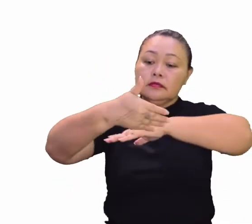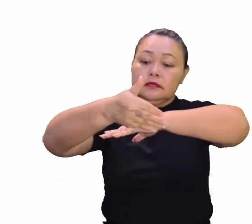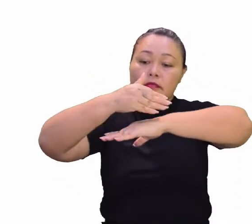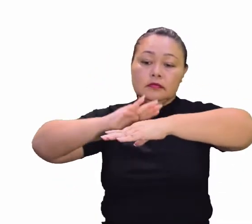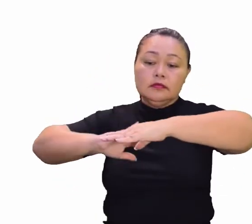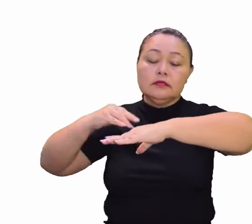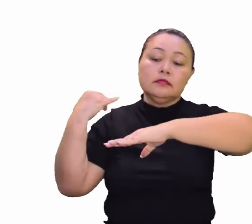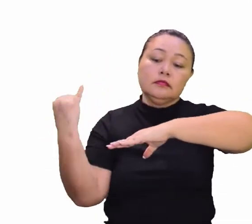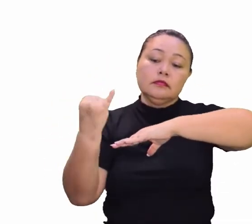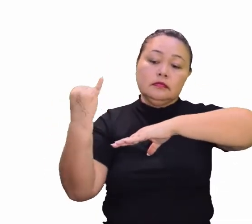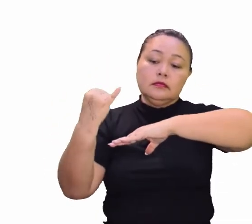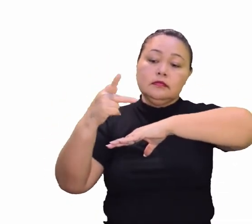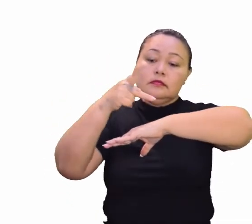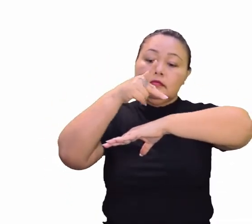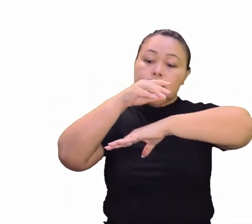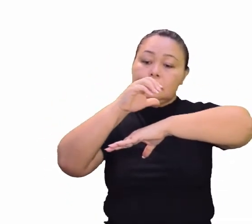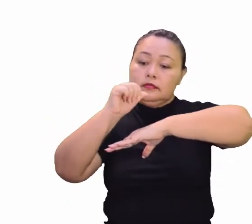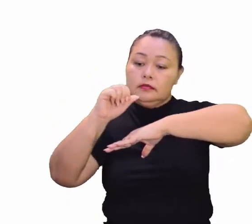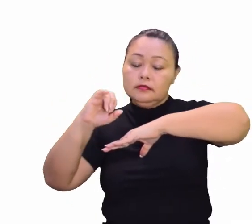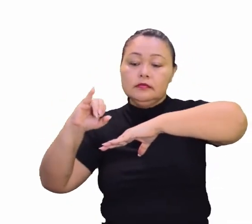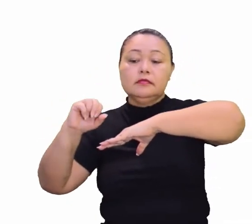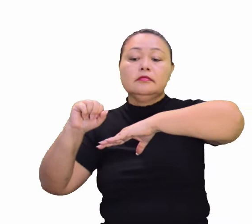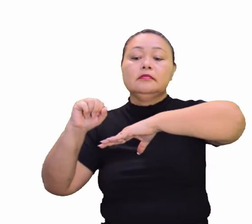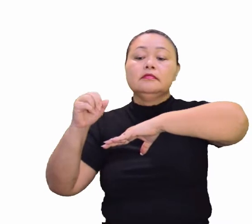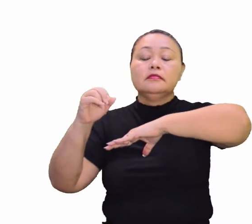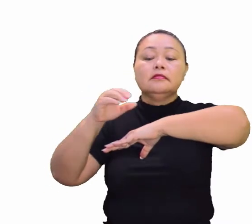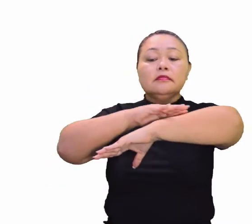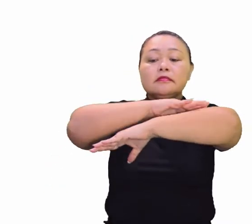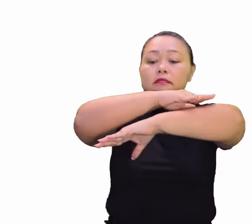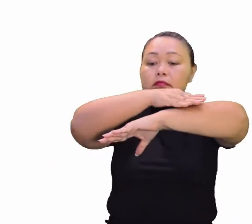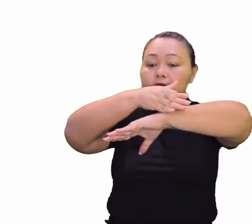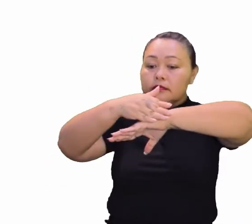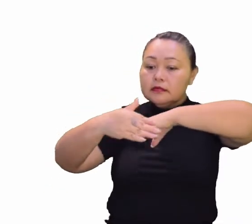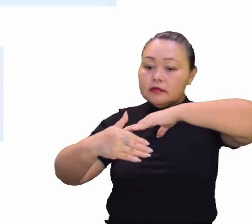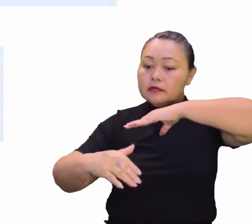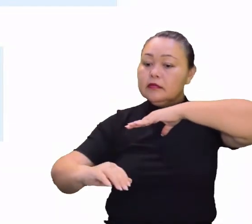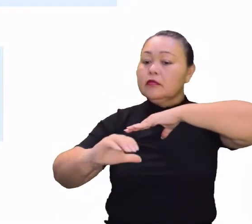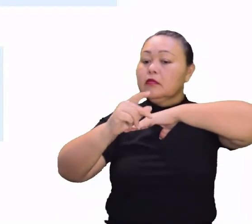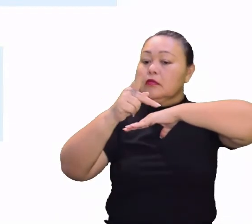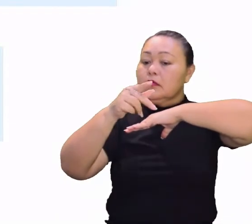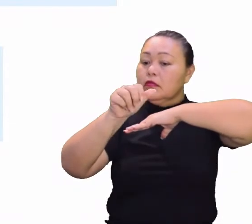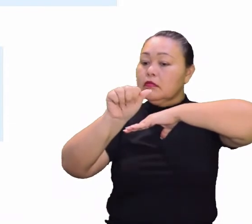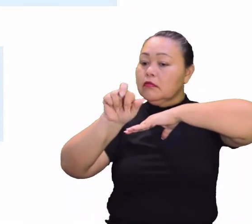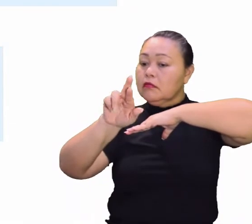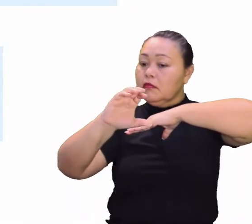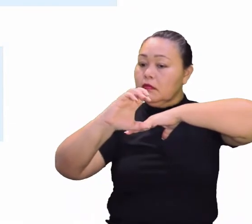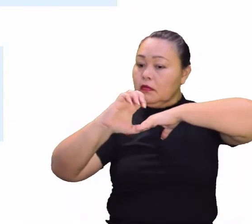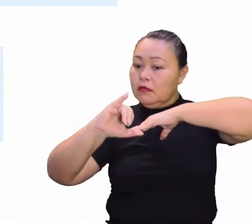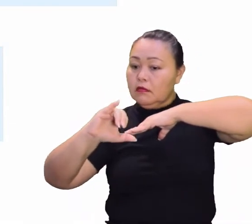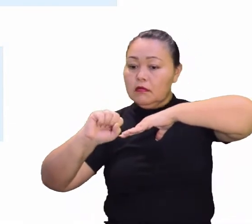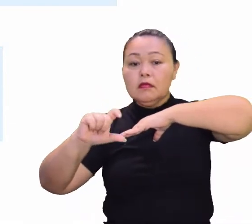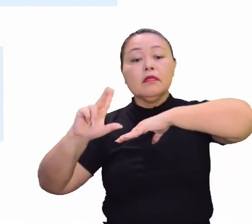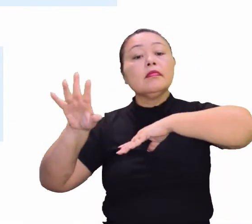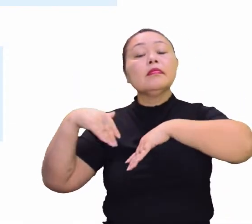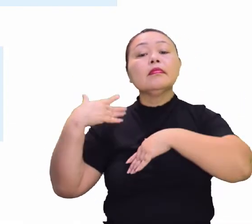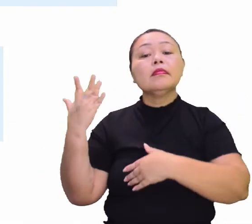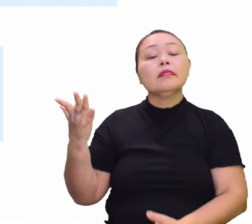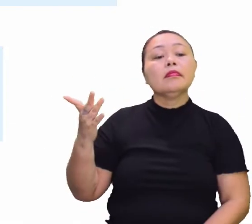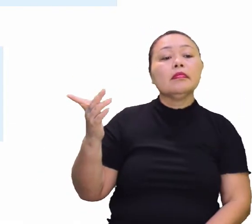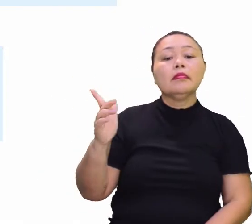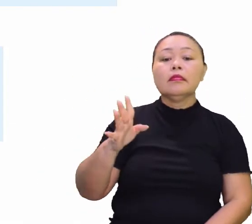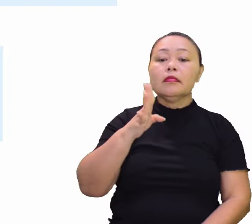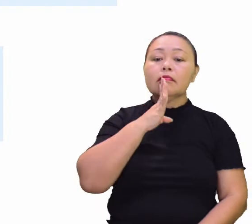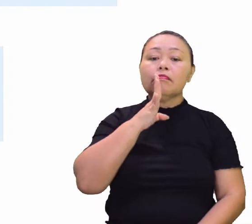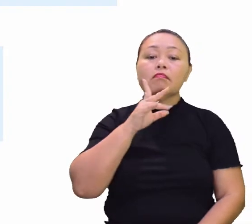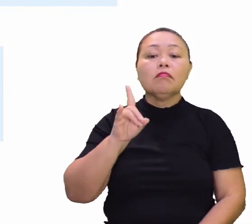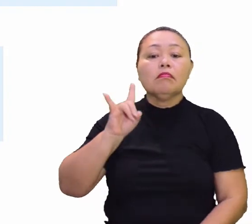mais importante. Pacás Exatamente. Novos e Serra dos Parecis. Exato. E a bacia do Guaporé?